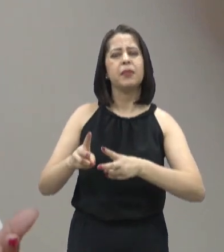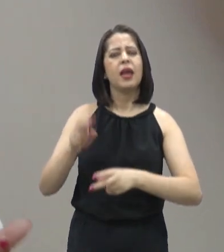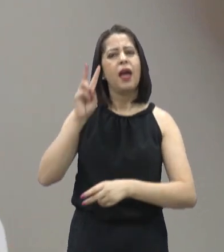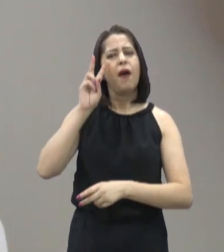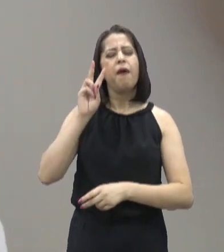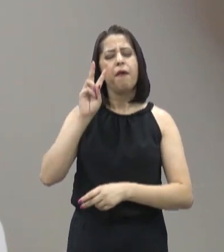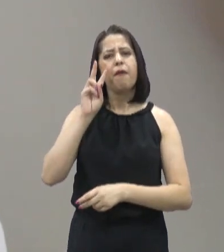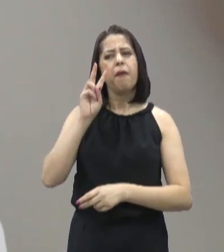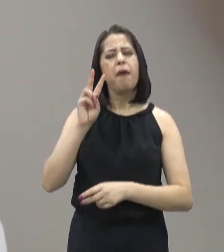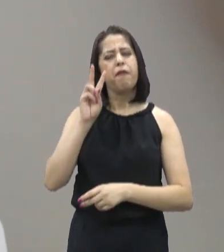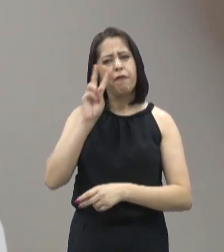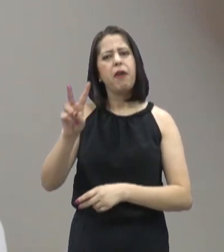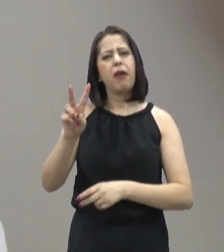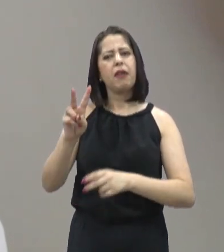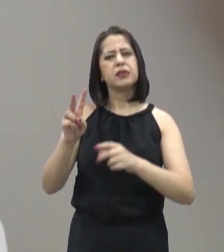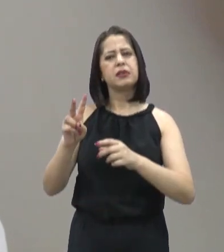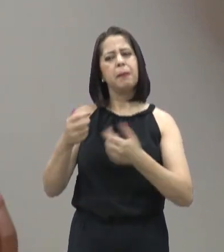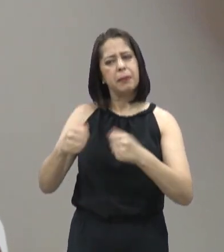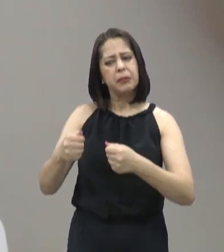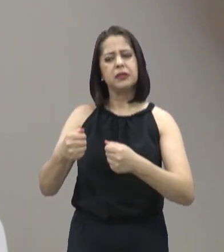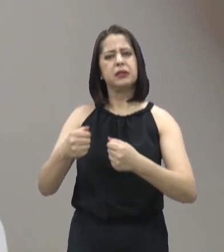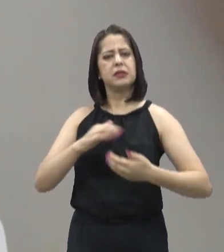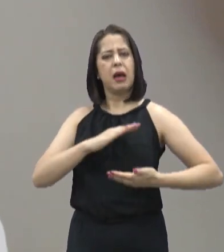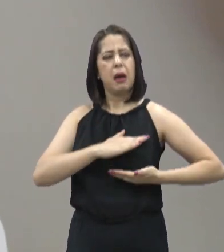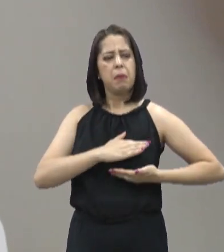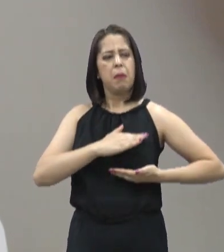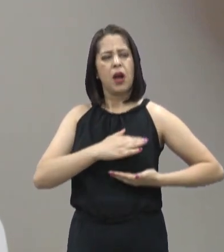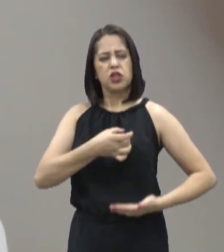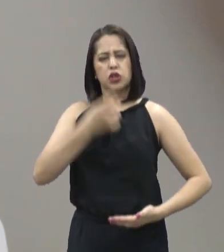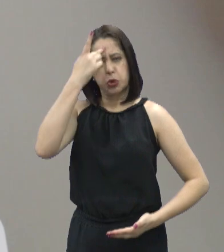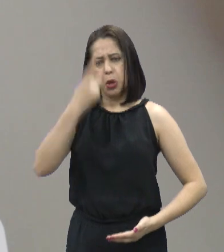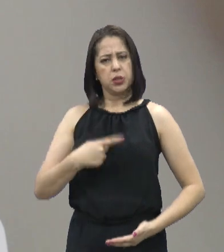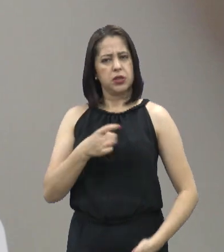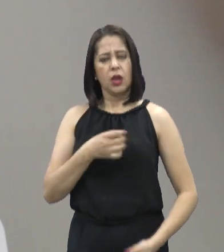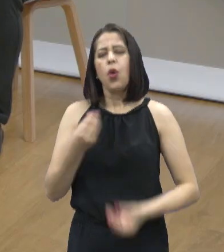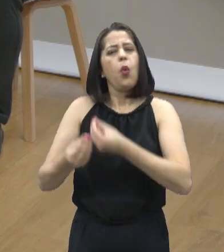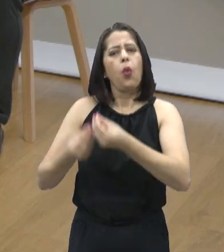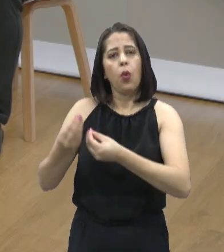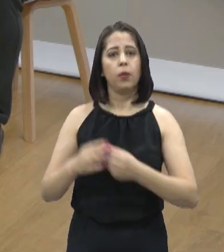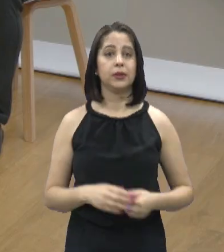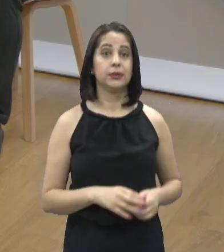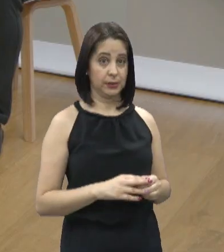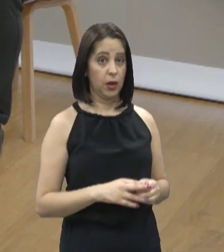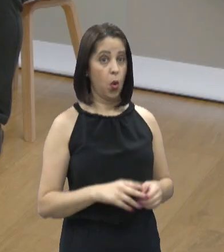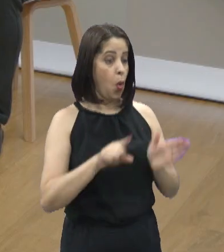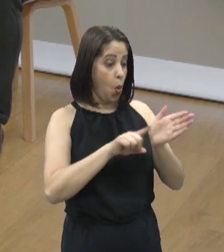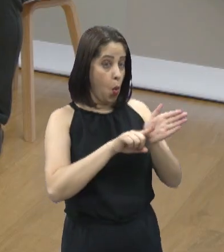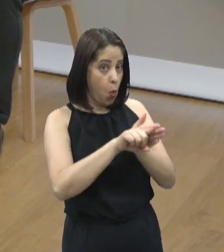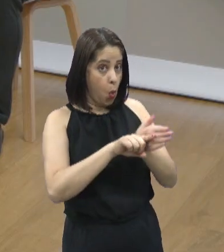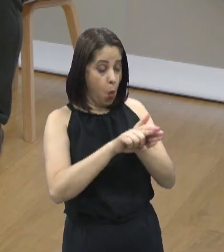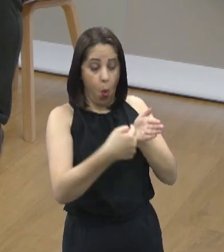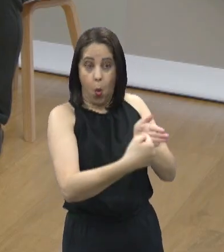autoexame. Mas quando ele deve ser realizado? Como ele pode ser realizado? O autoexame é bem interessante,